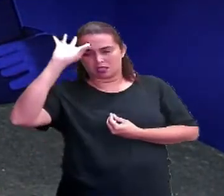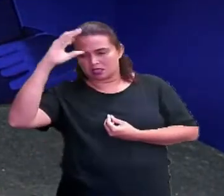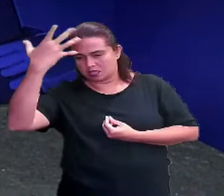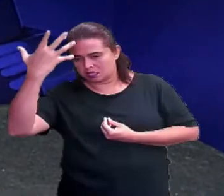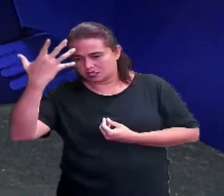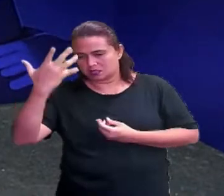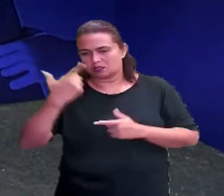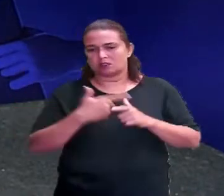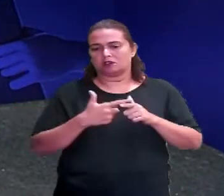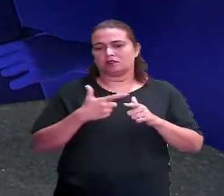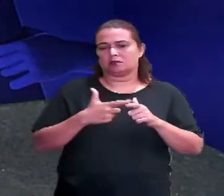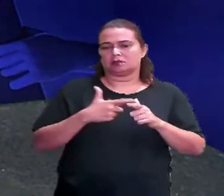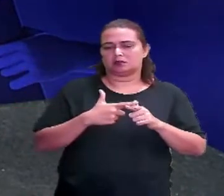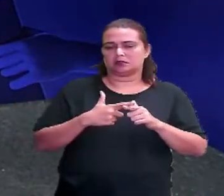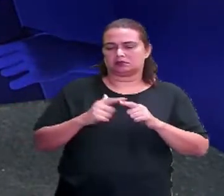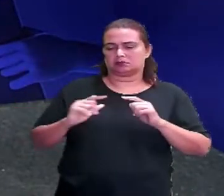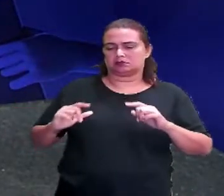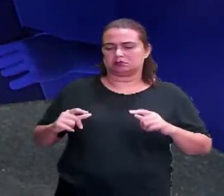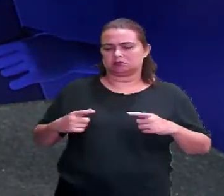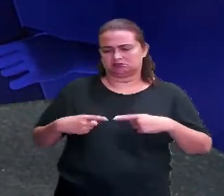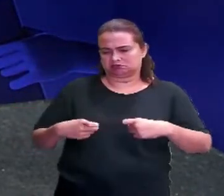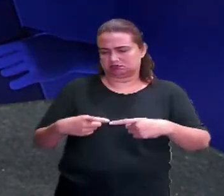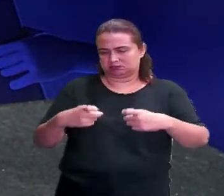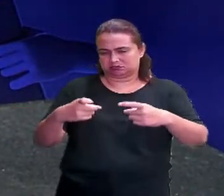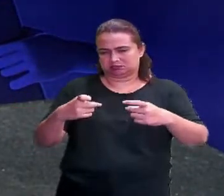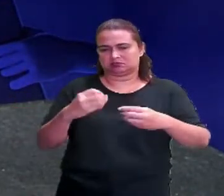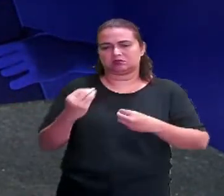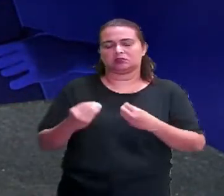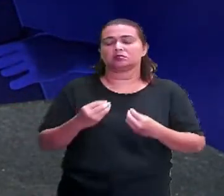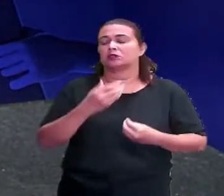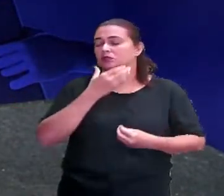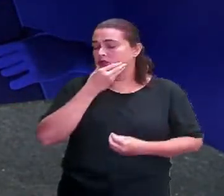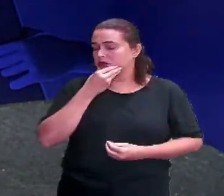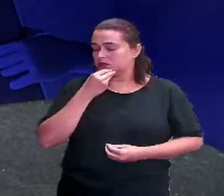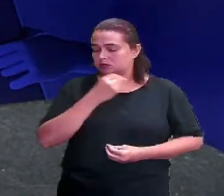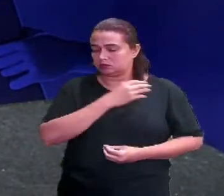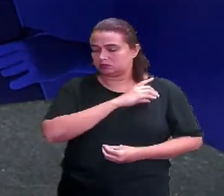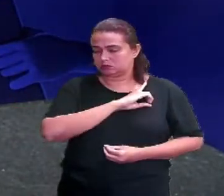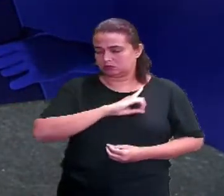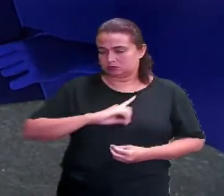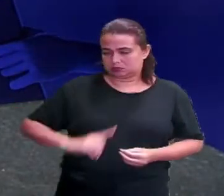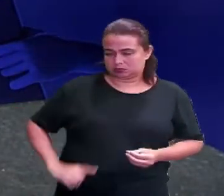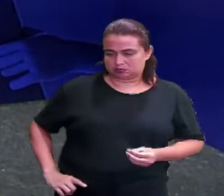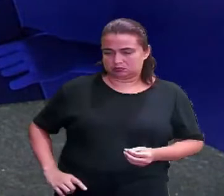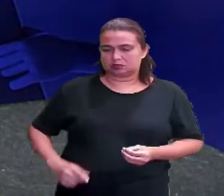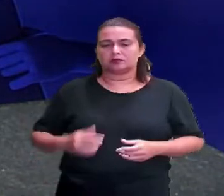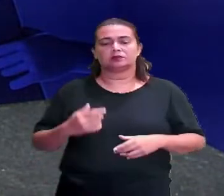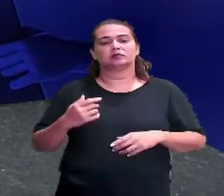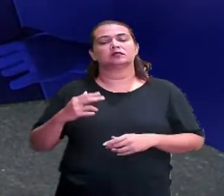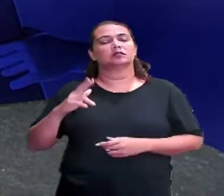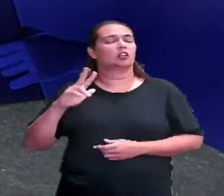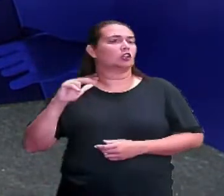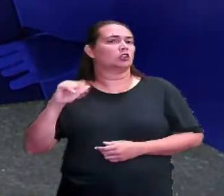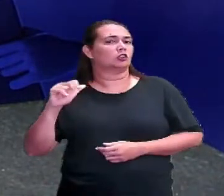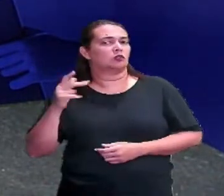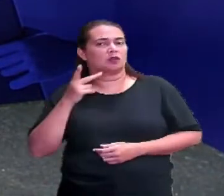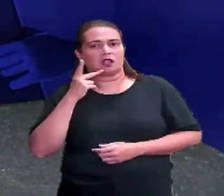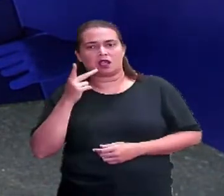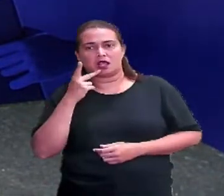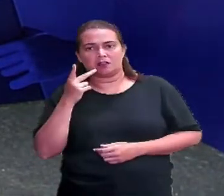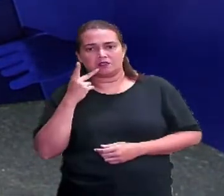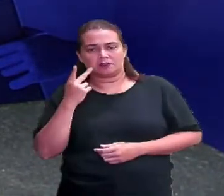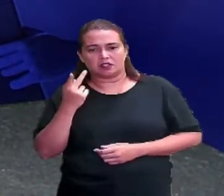para esse conflito. Então, um diplomata, né, ele nunca vai utilizar uma